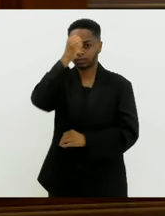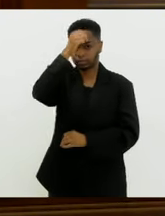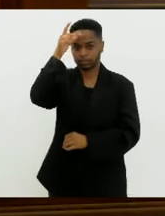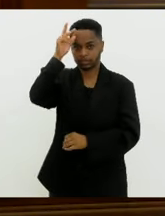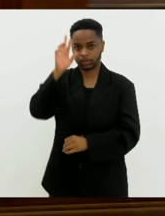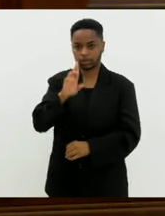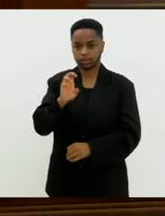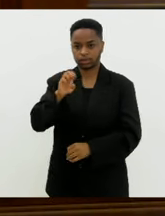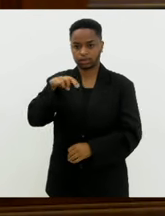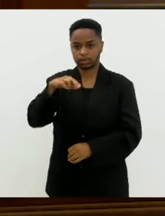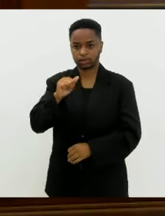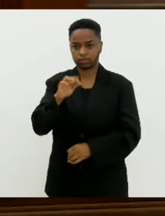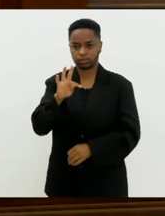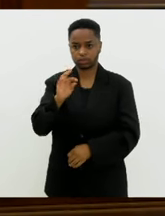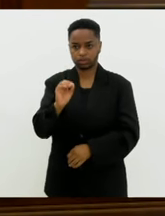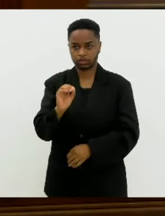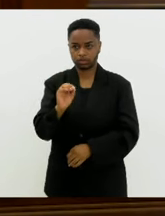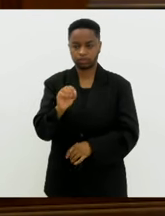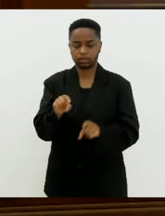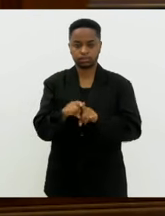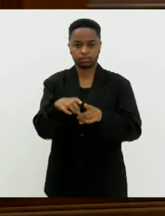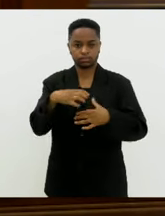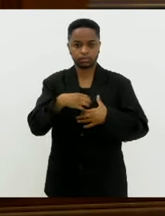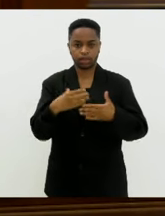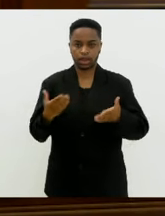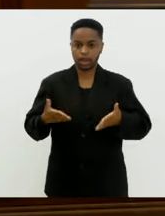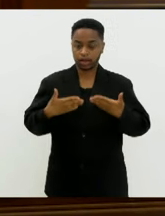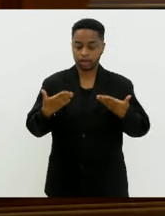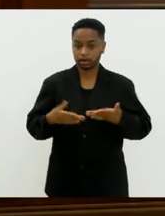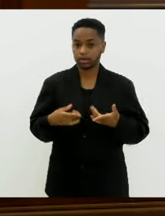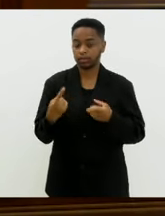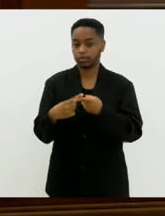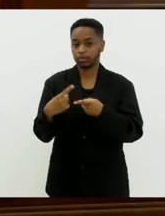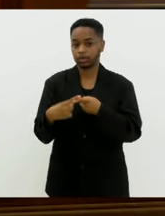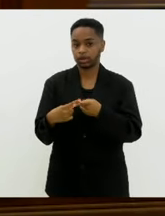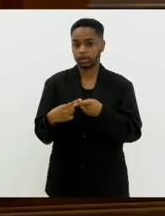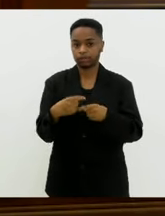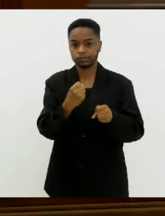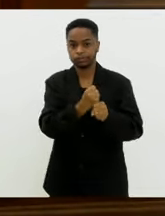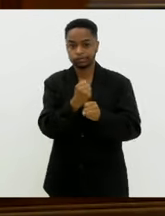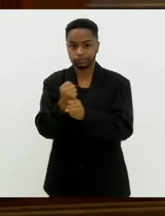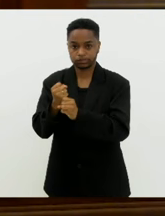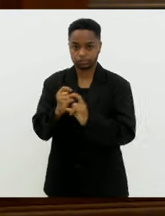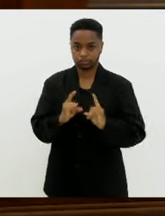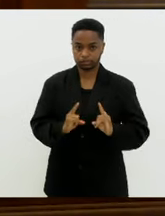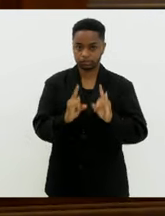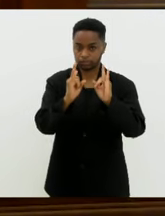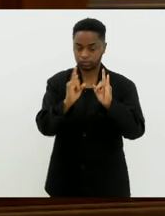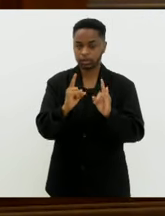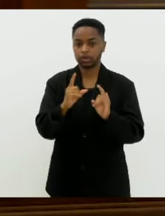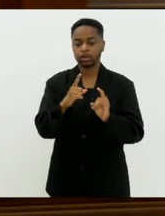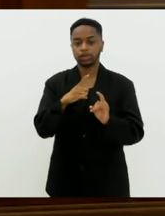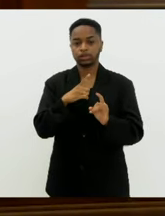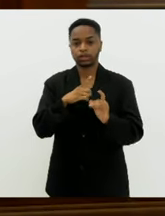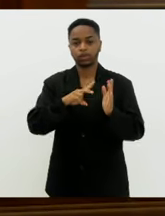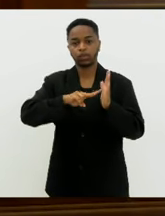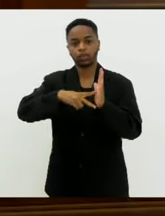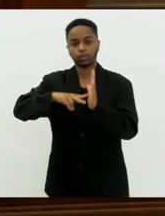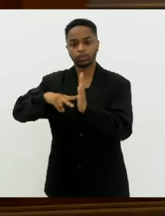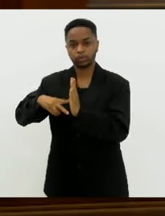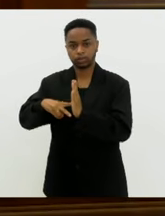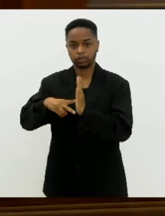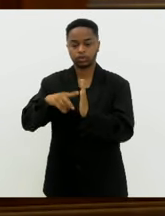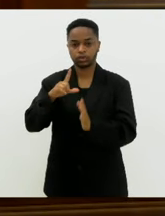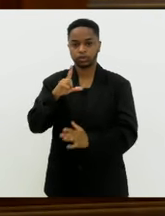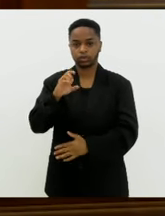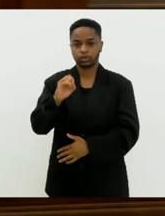é motivo de muita alegria. Esse empreendimento, deputada Tia Ju, que é formado pelos condomínios Lotus